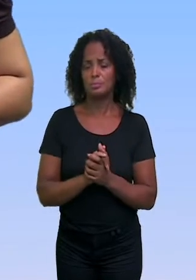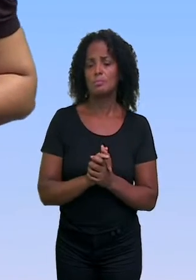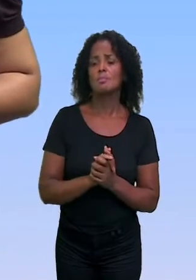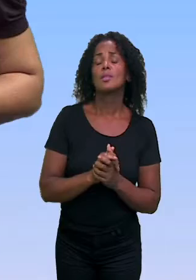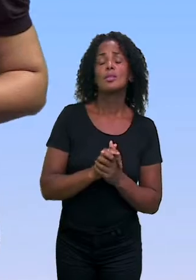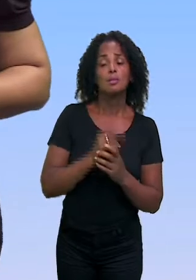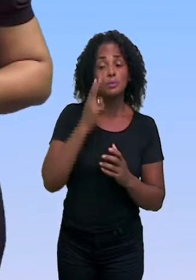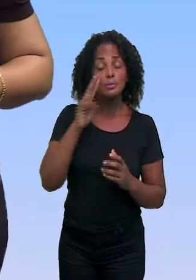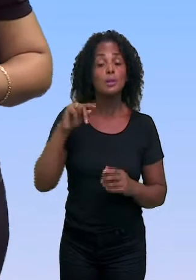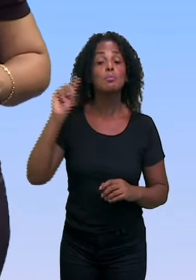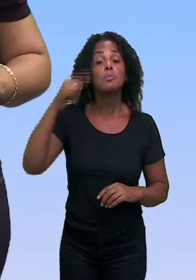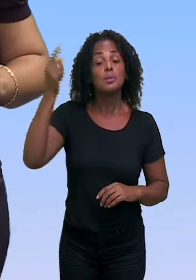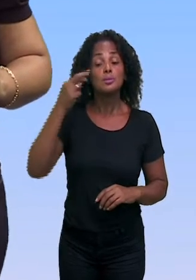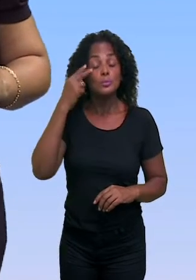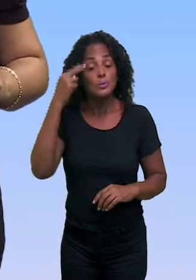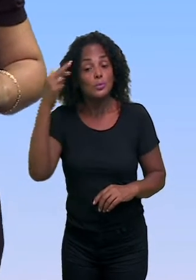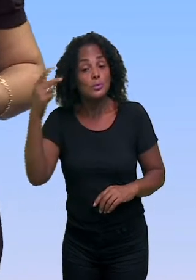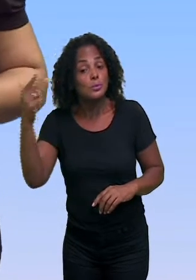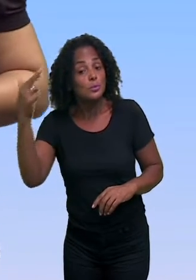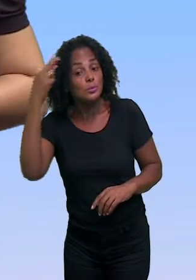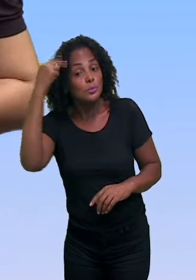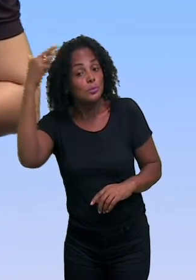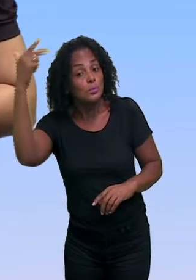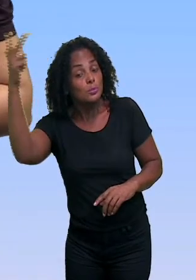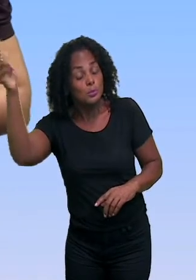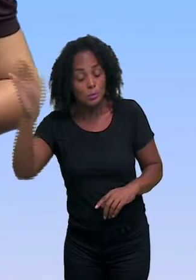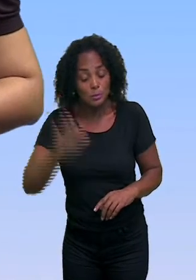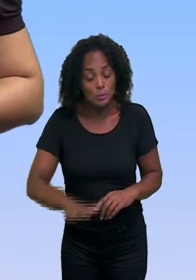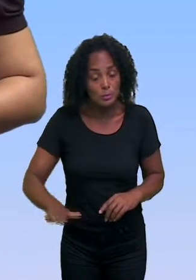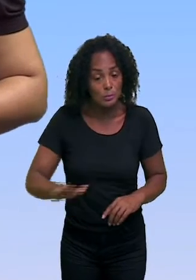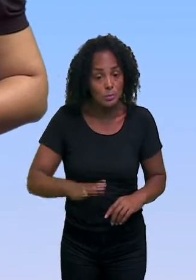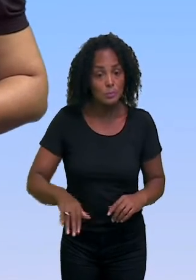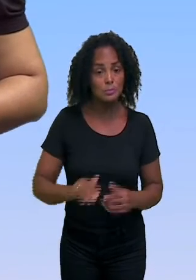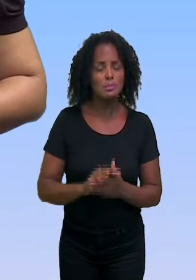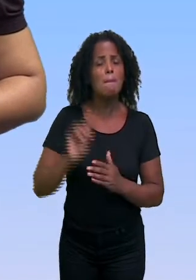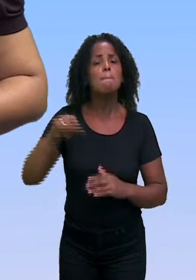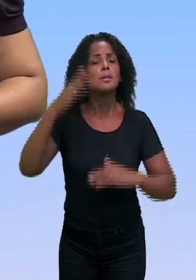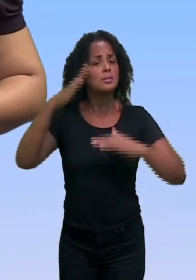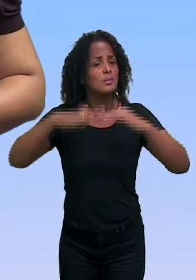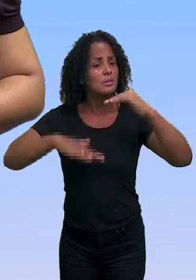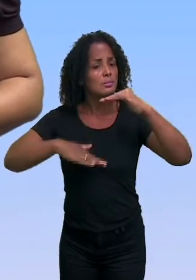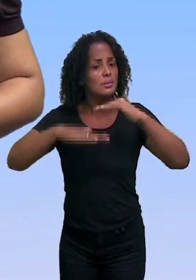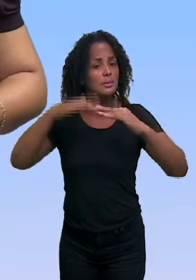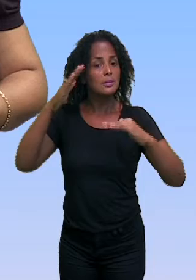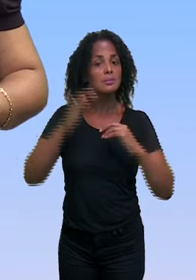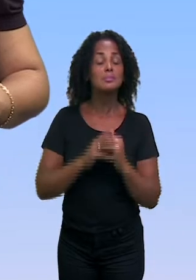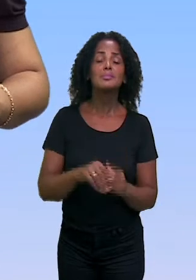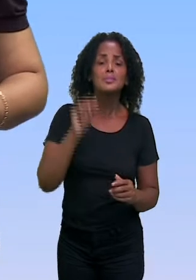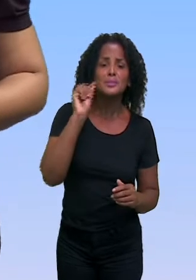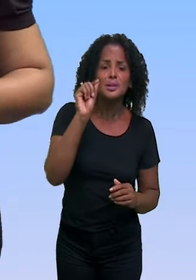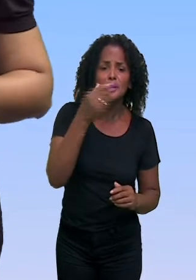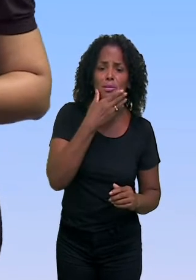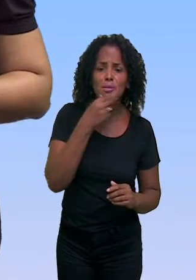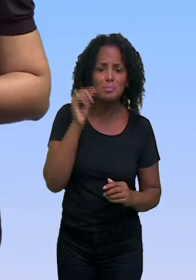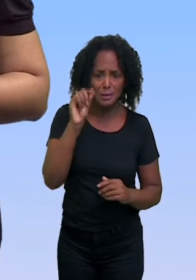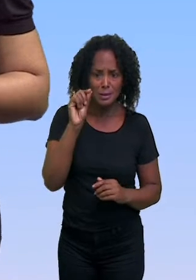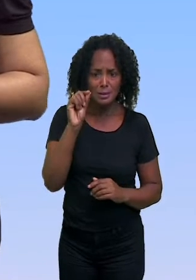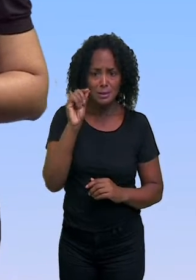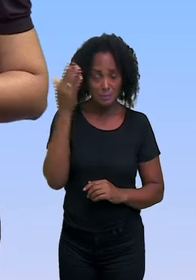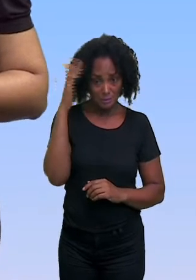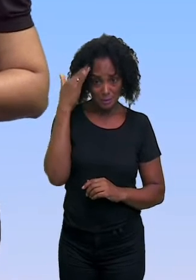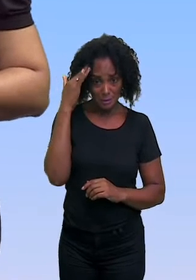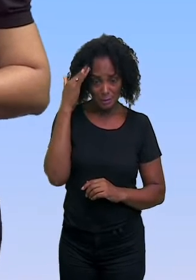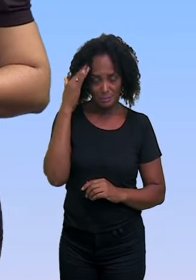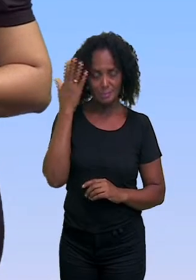embarcando esse sonho da Mary Kay os visualizar a próxima profissão e esse aqui quem é esse sujeito gente